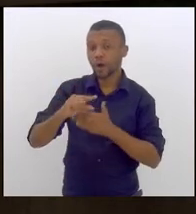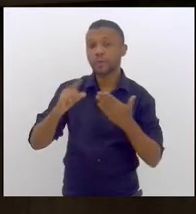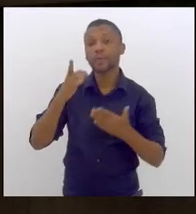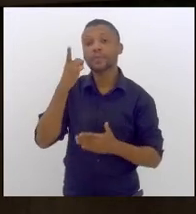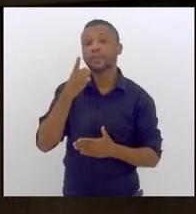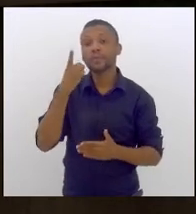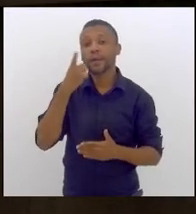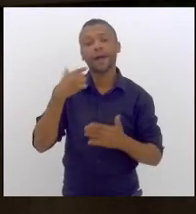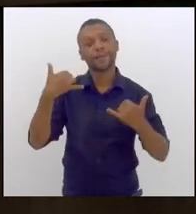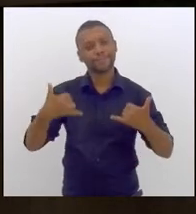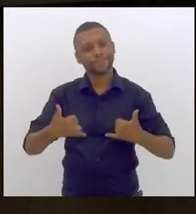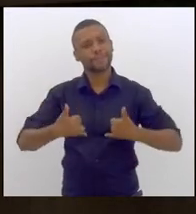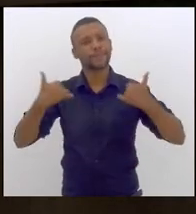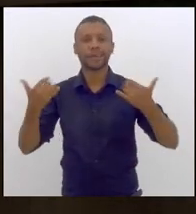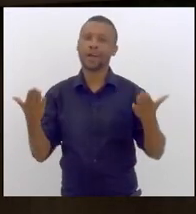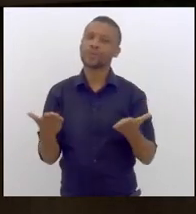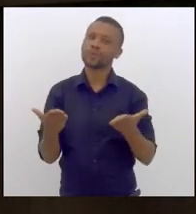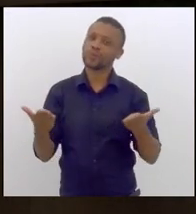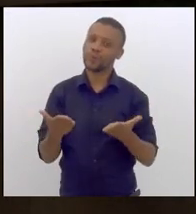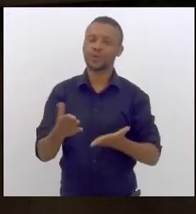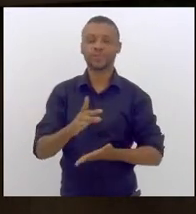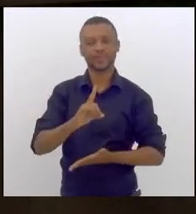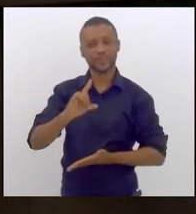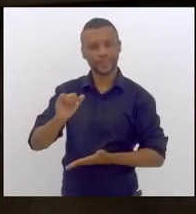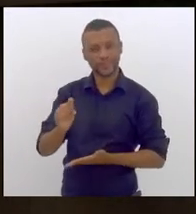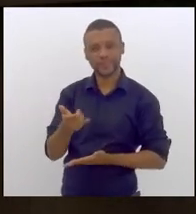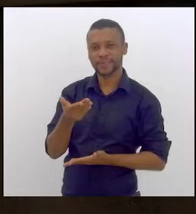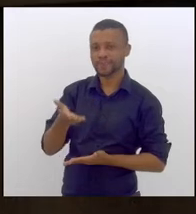da aniversariante do dia,